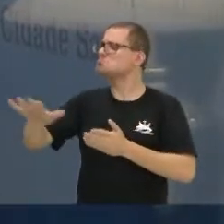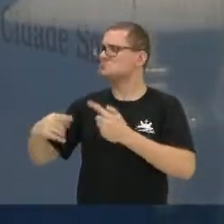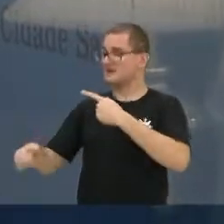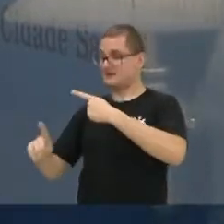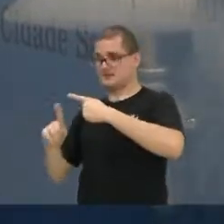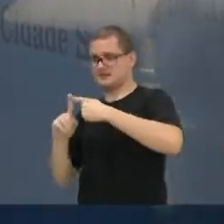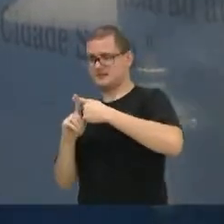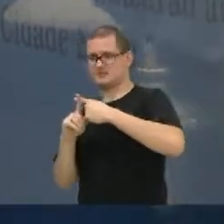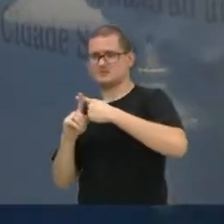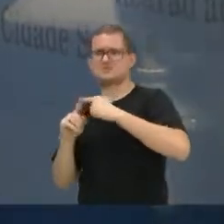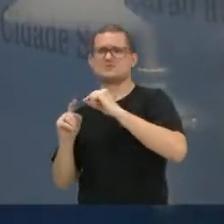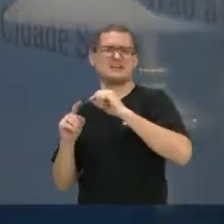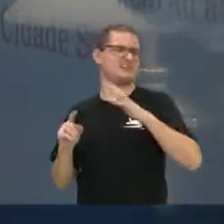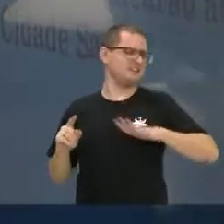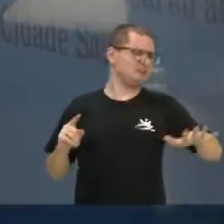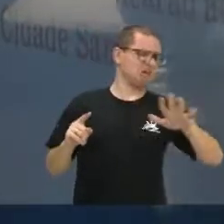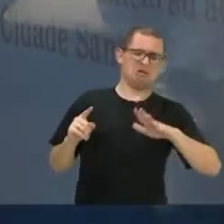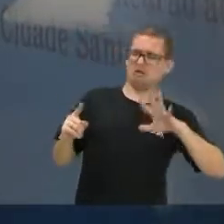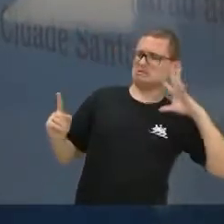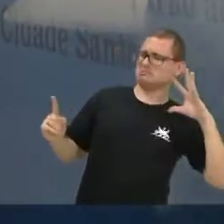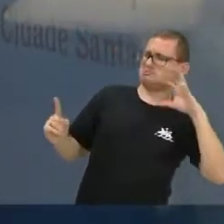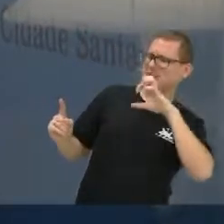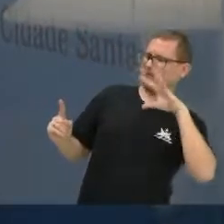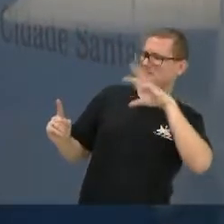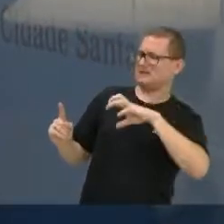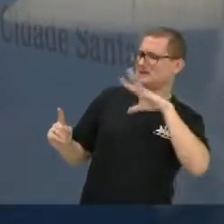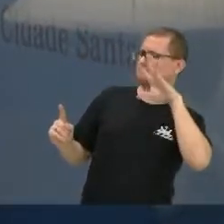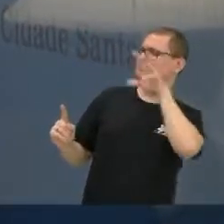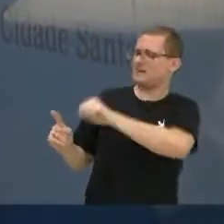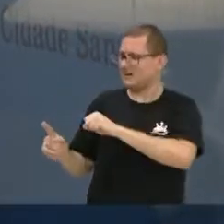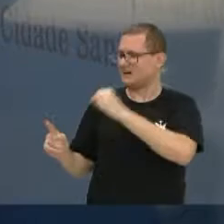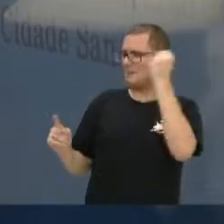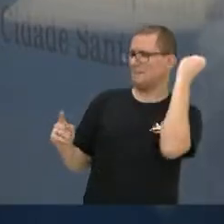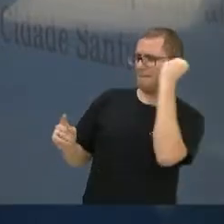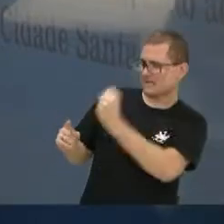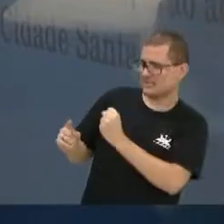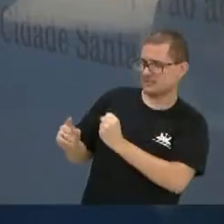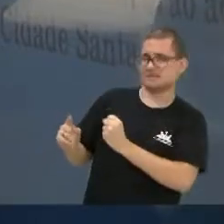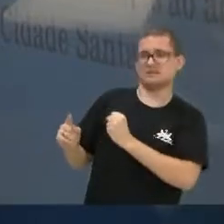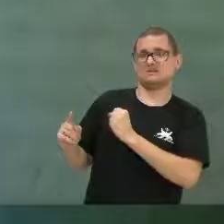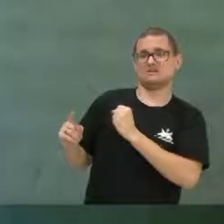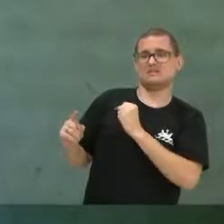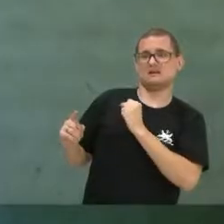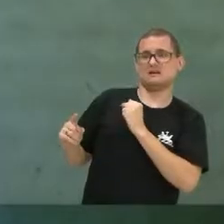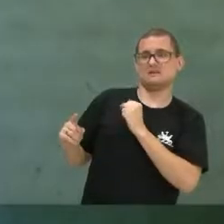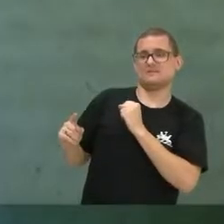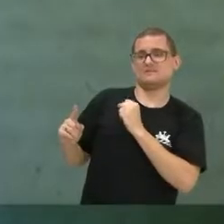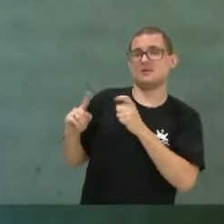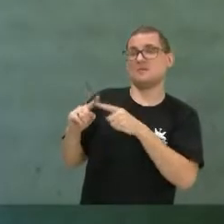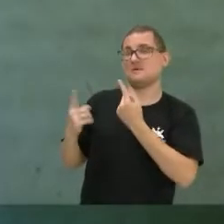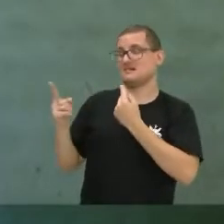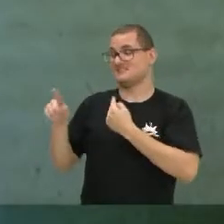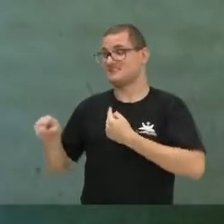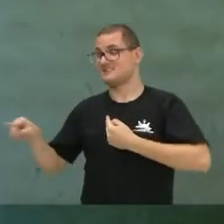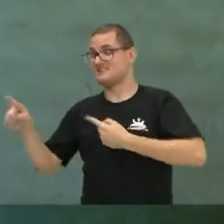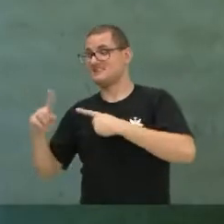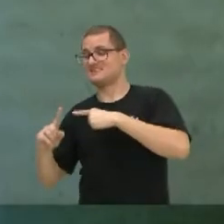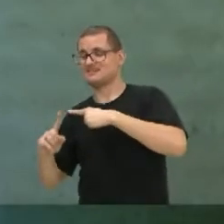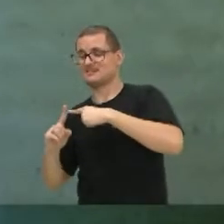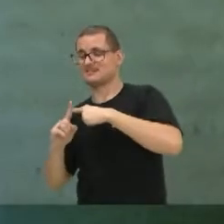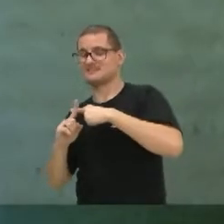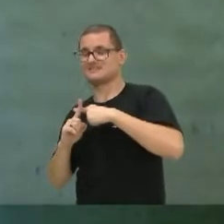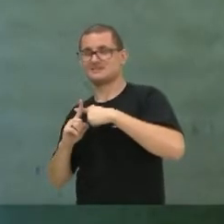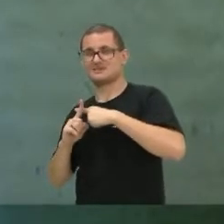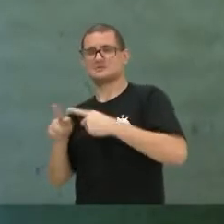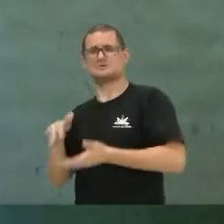de período de tempo os períodos de sofrimento e perseguição e vai chegar ao